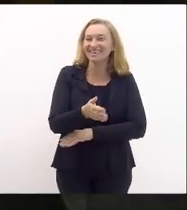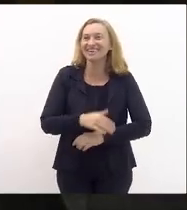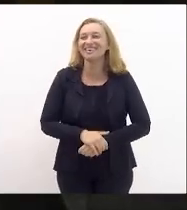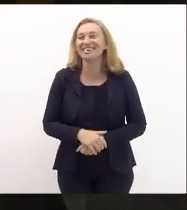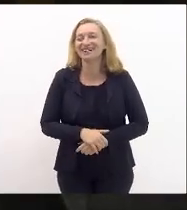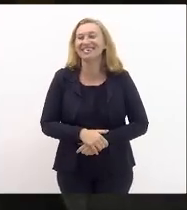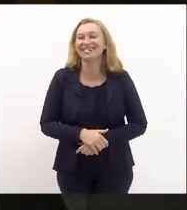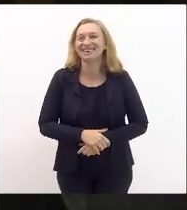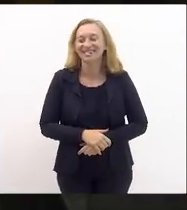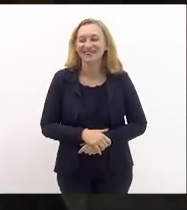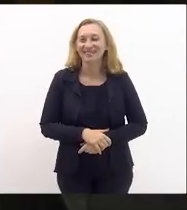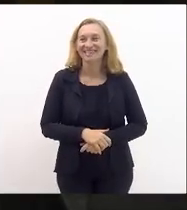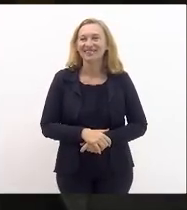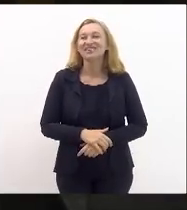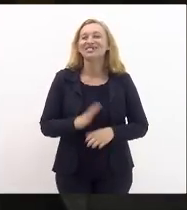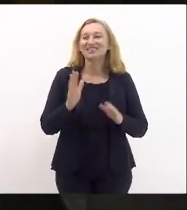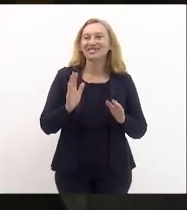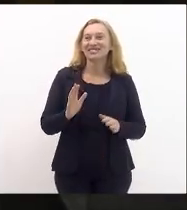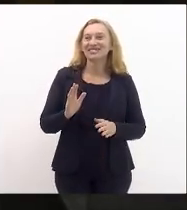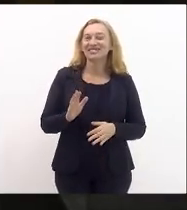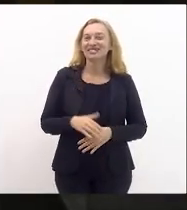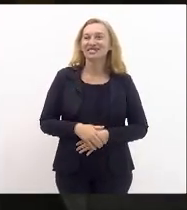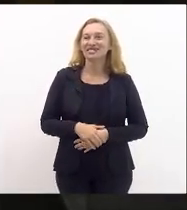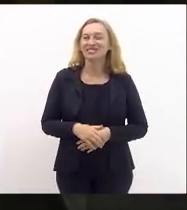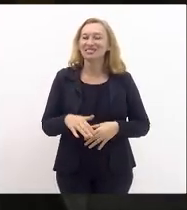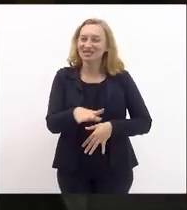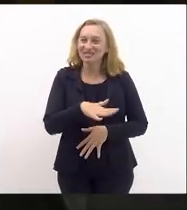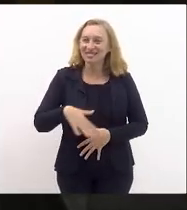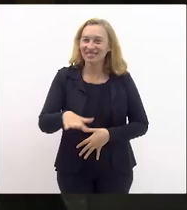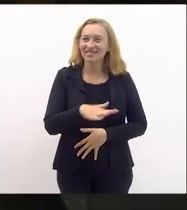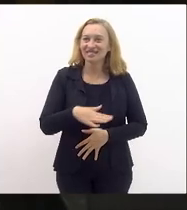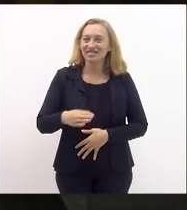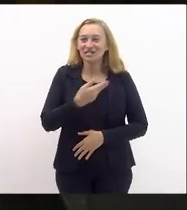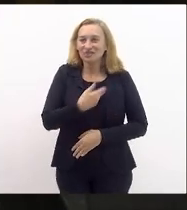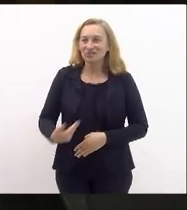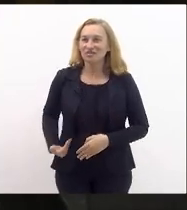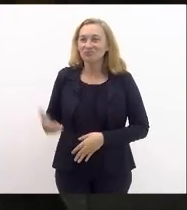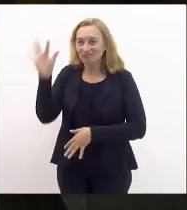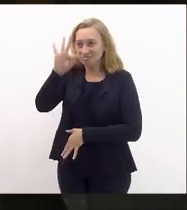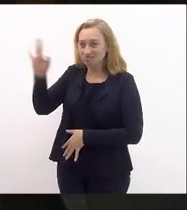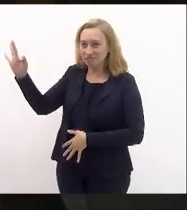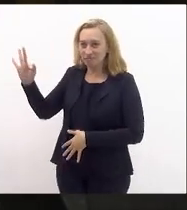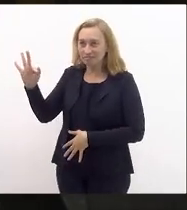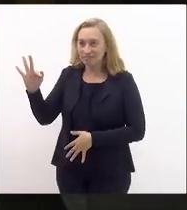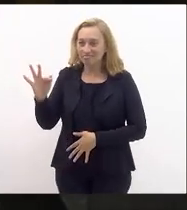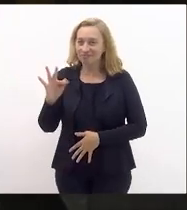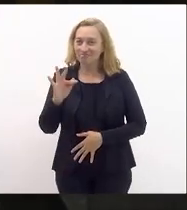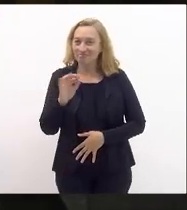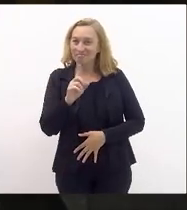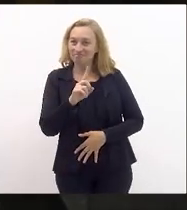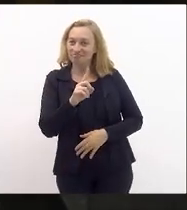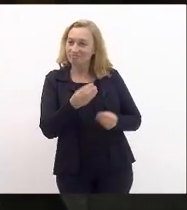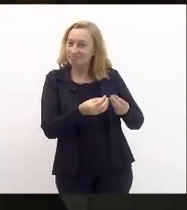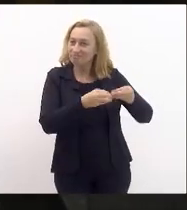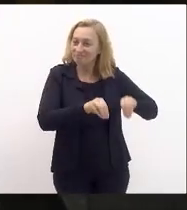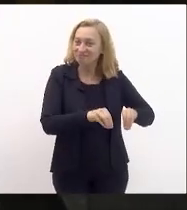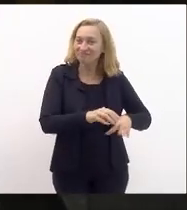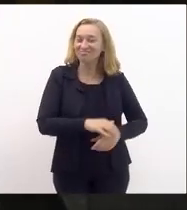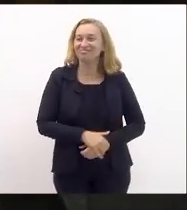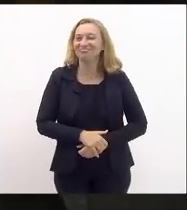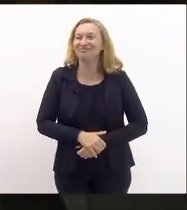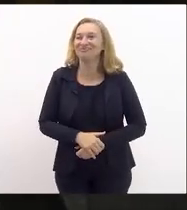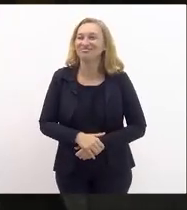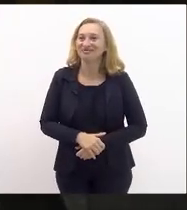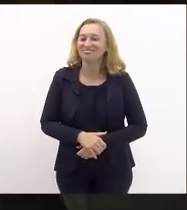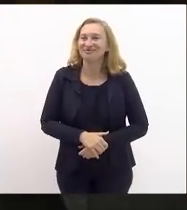de cofinanciamento. Isso num cenário onde o governo federal tem boicotado, atacado e tentado